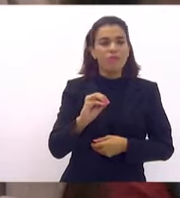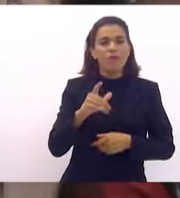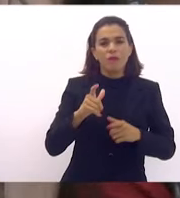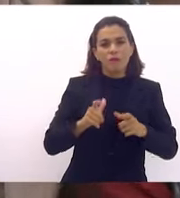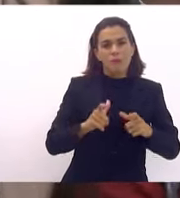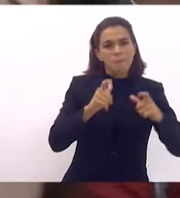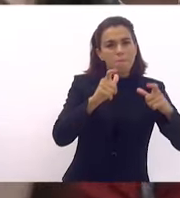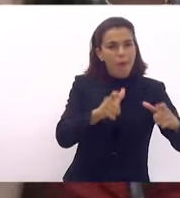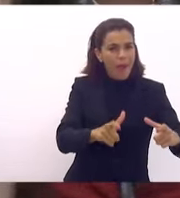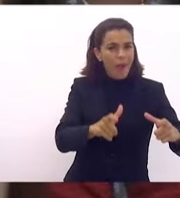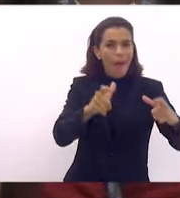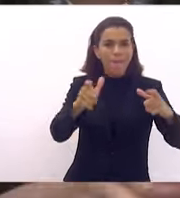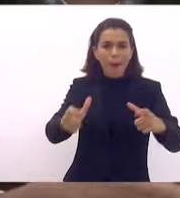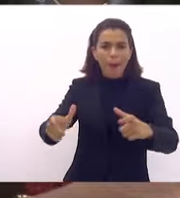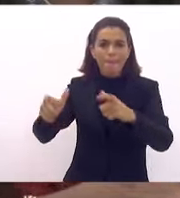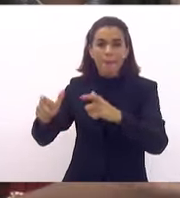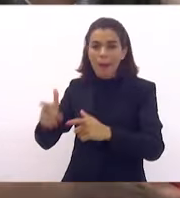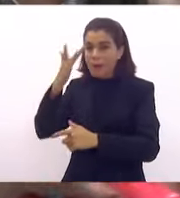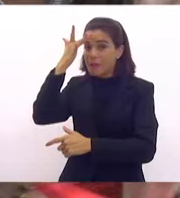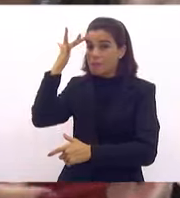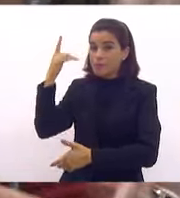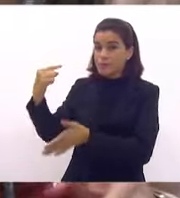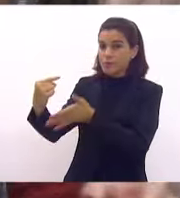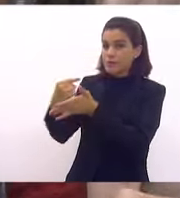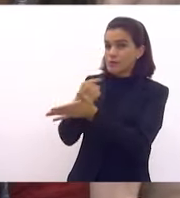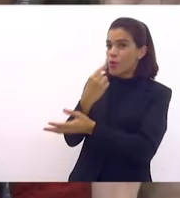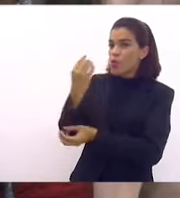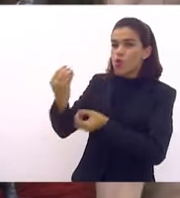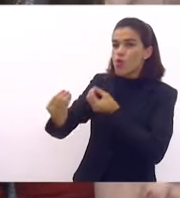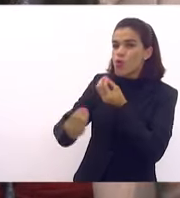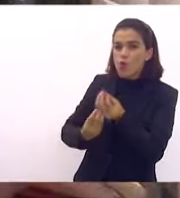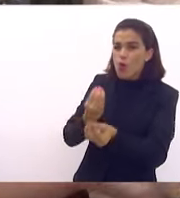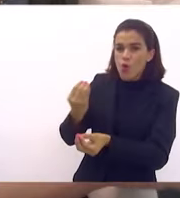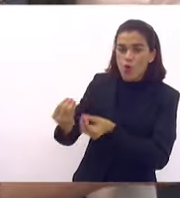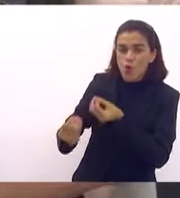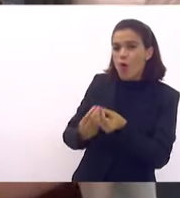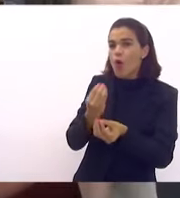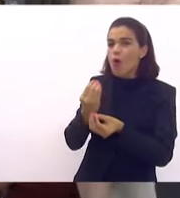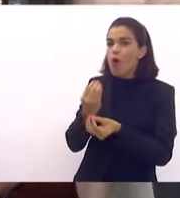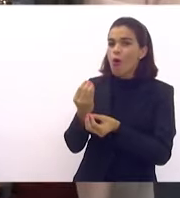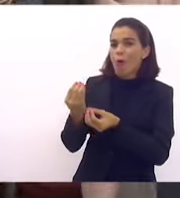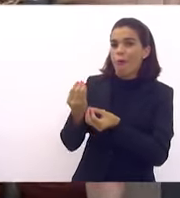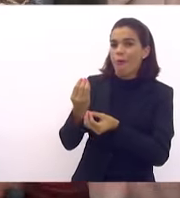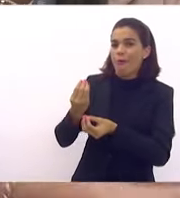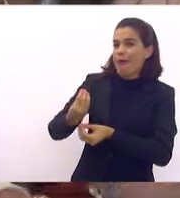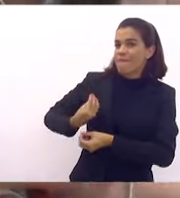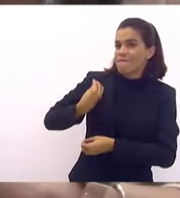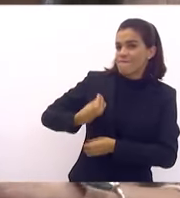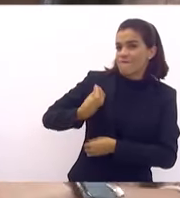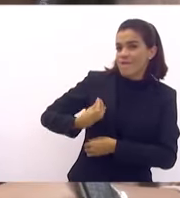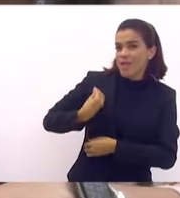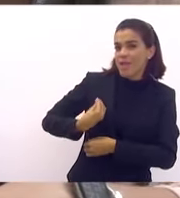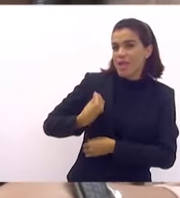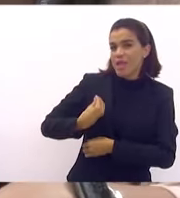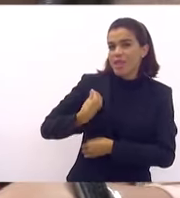onde alguém me pergunta como foi, como tem sido a sua seu caminho como deputado, eu estou no meu